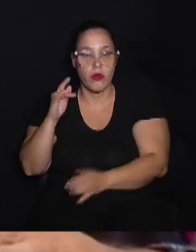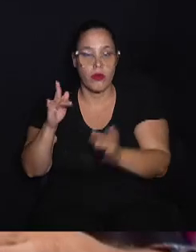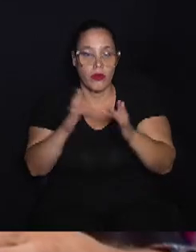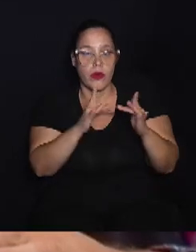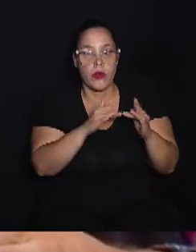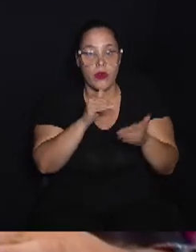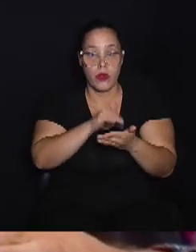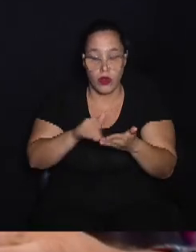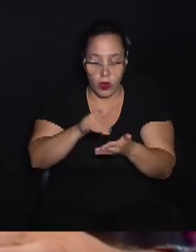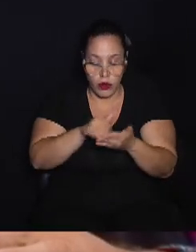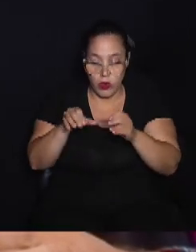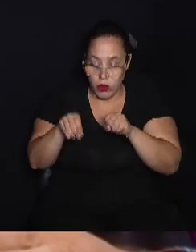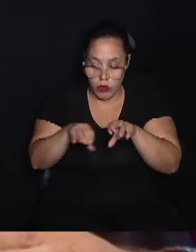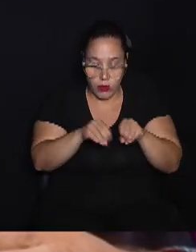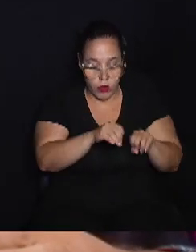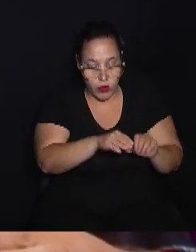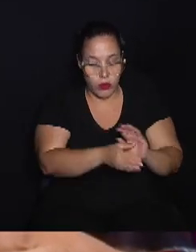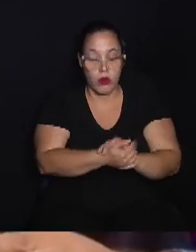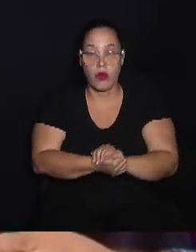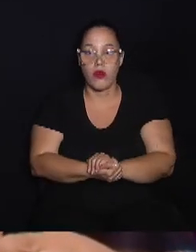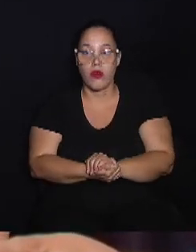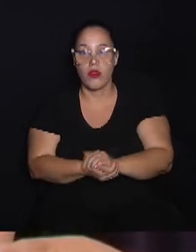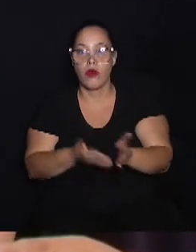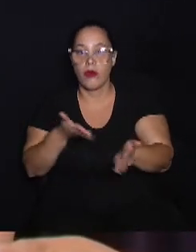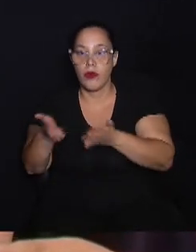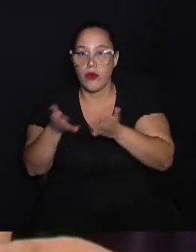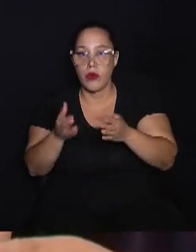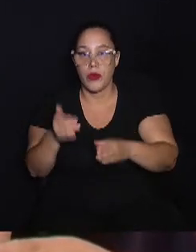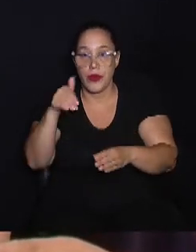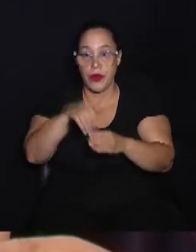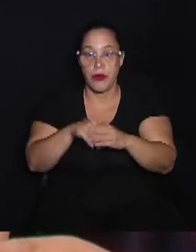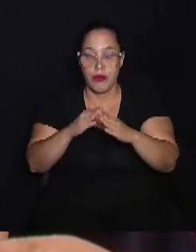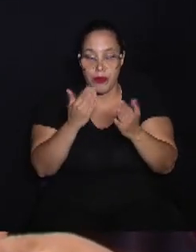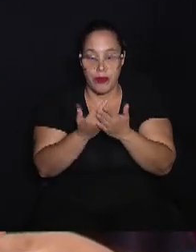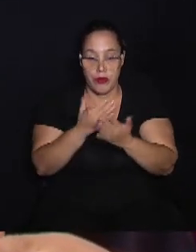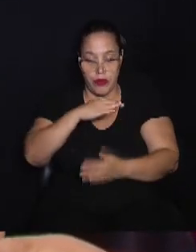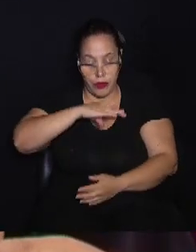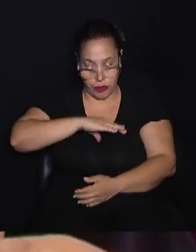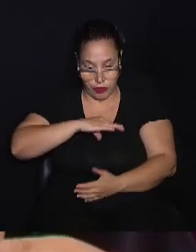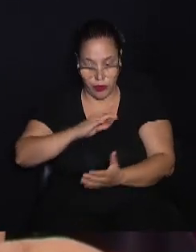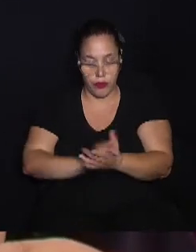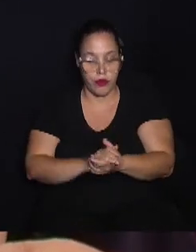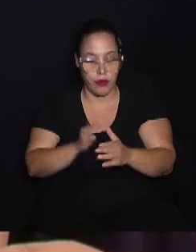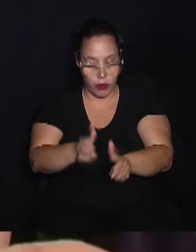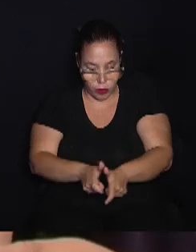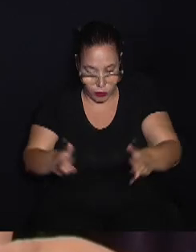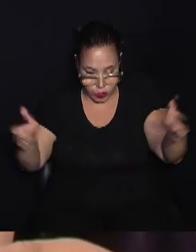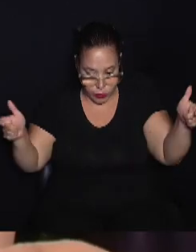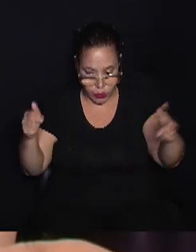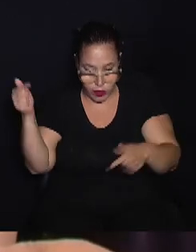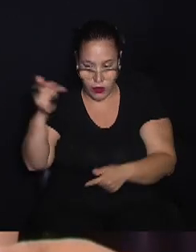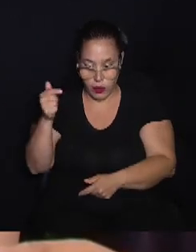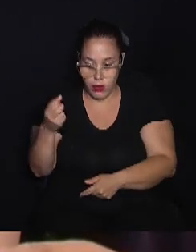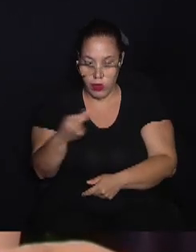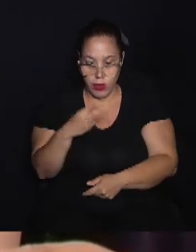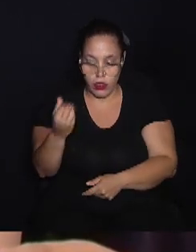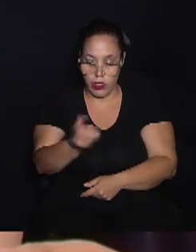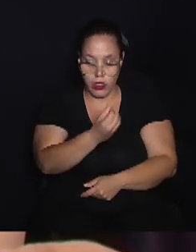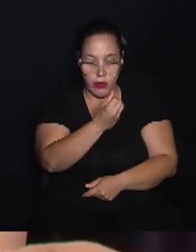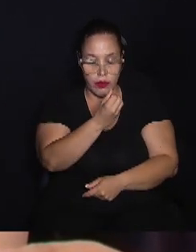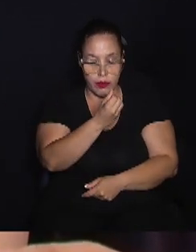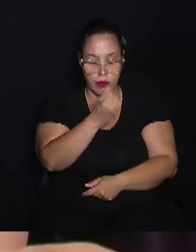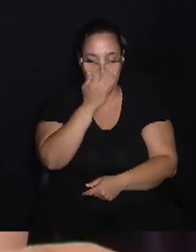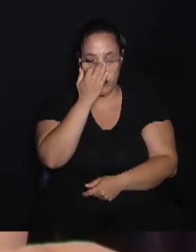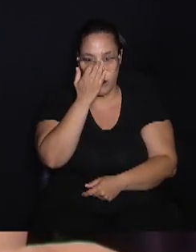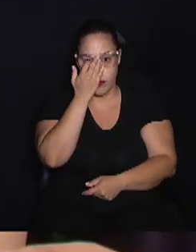secretaria de educação para fazer o manejo dentro das escolas municipais com esse aumento de 7 para 26 a a gente